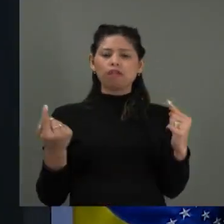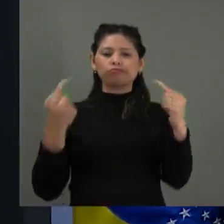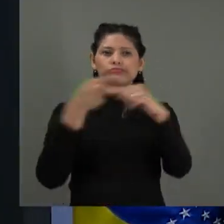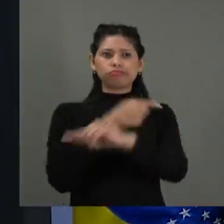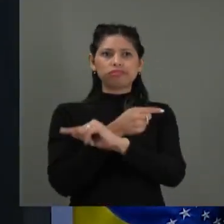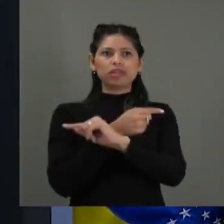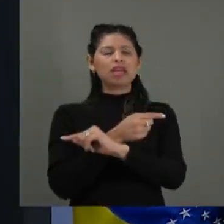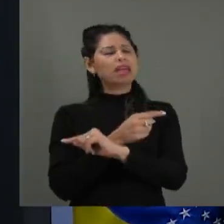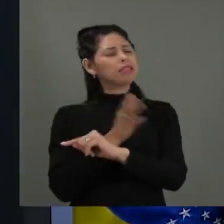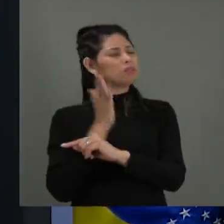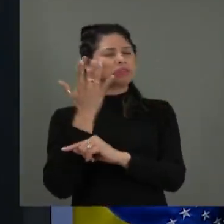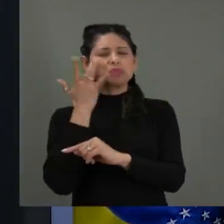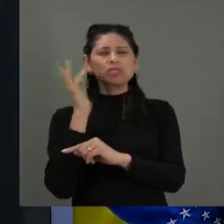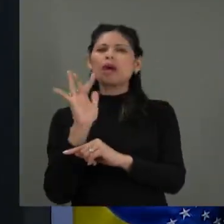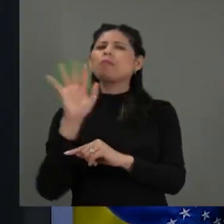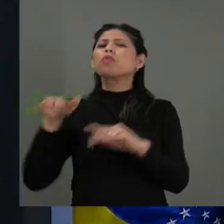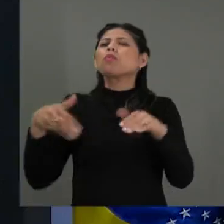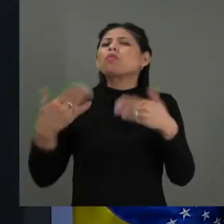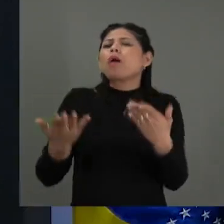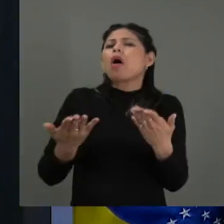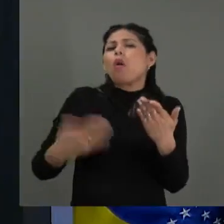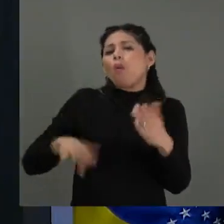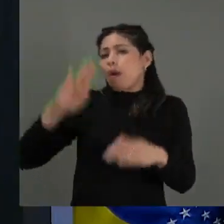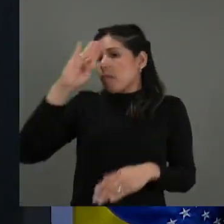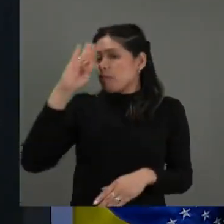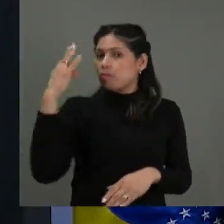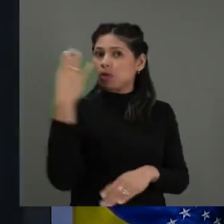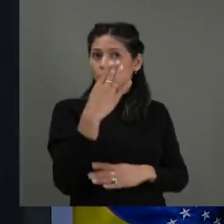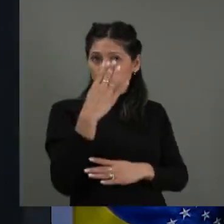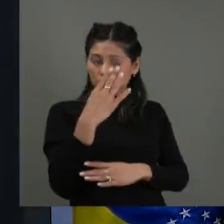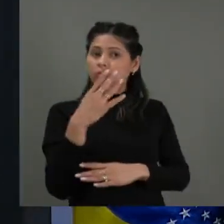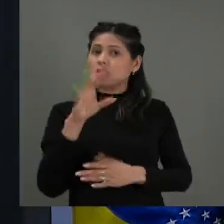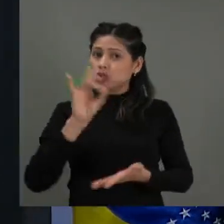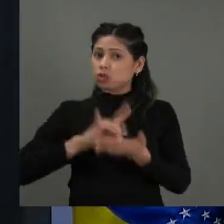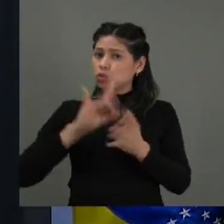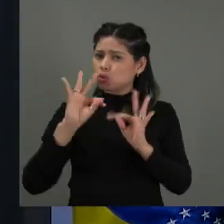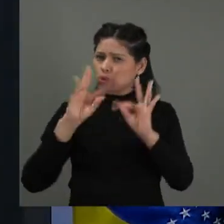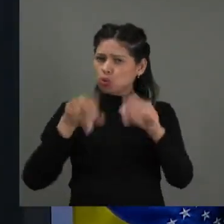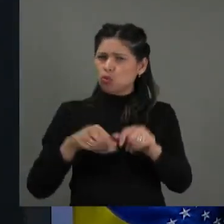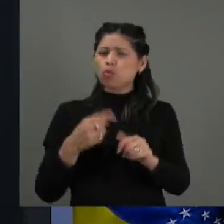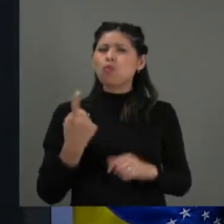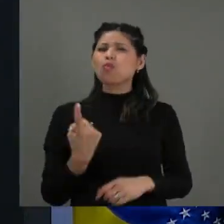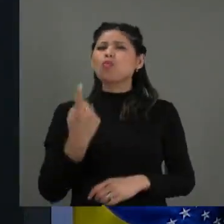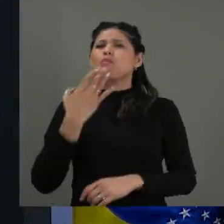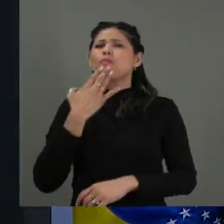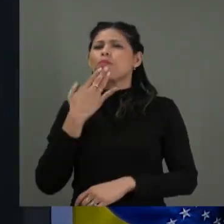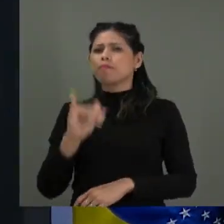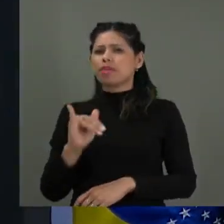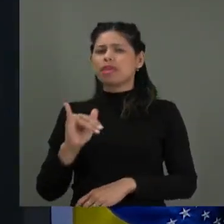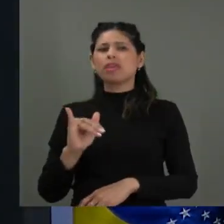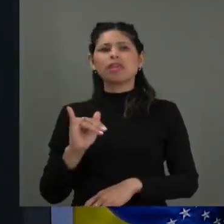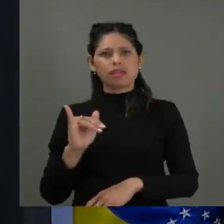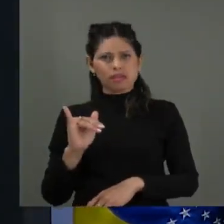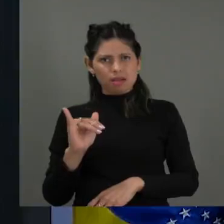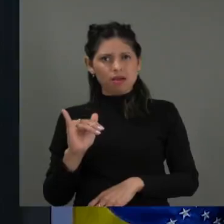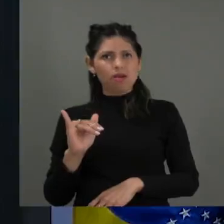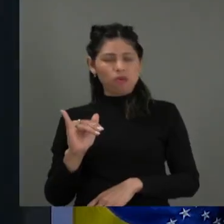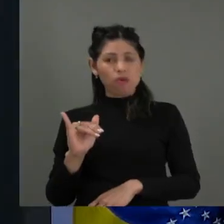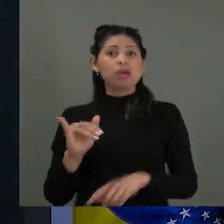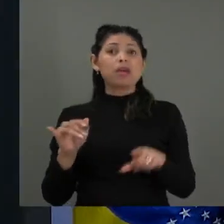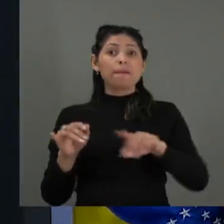Quando faz aí torra 1 bilhão e 100 milhões de reais com propaganda